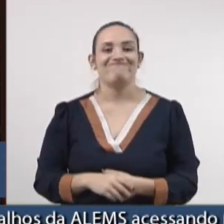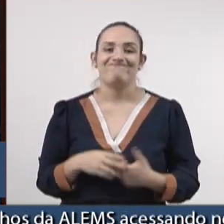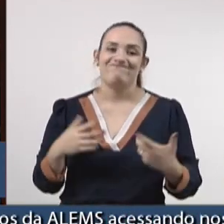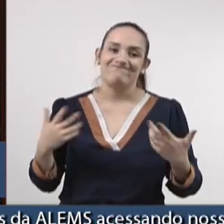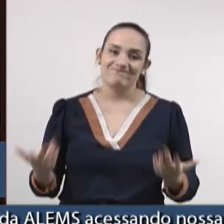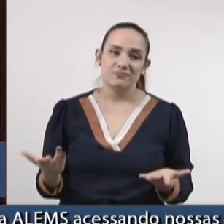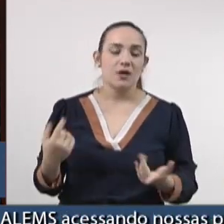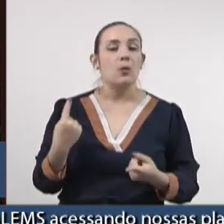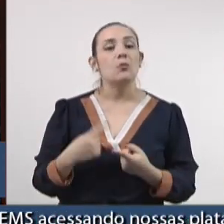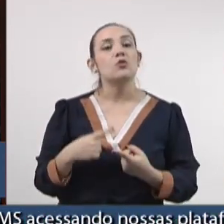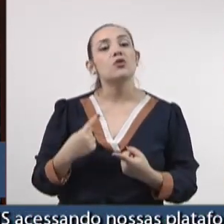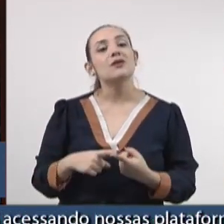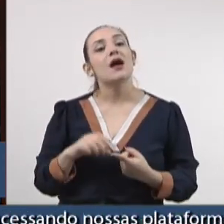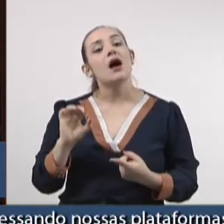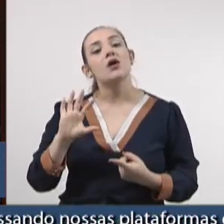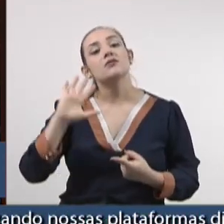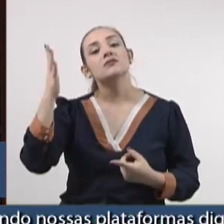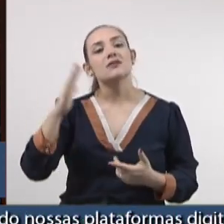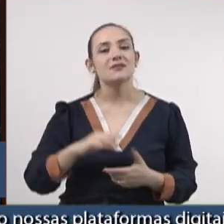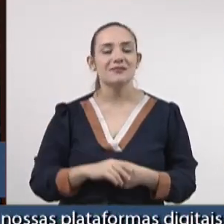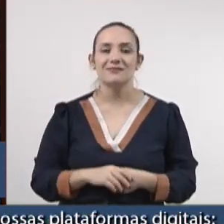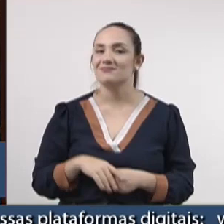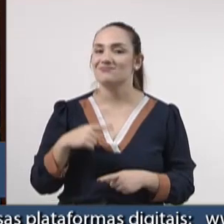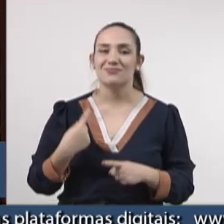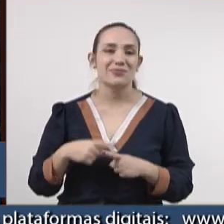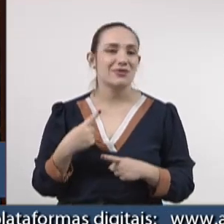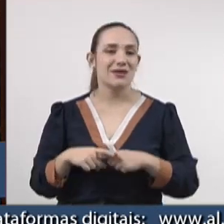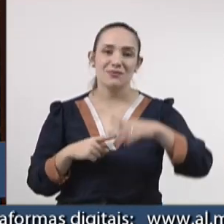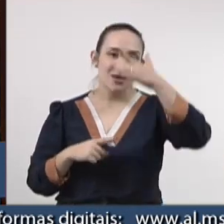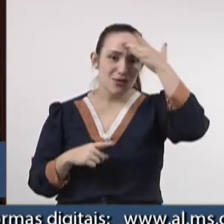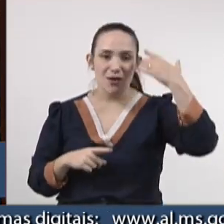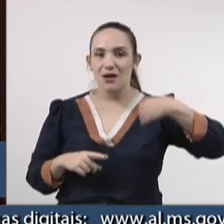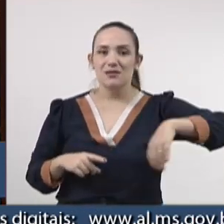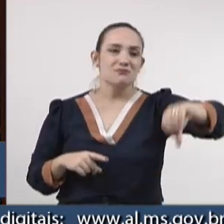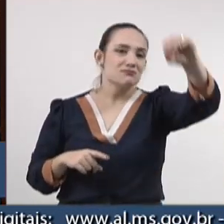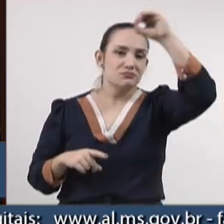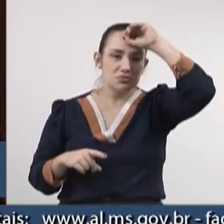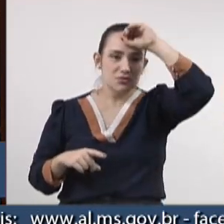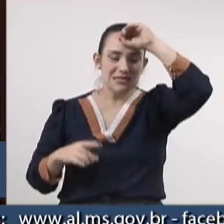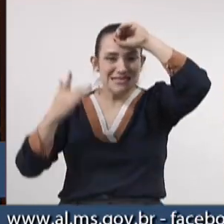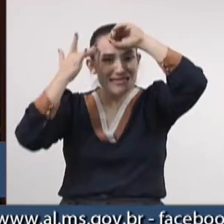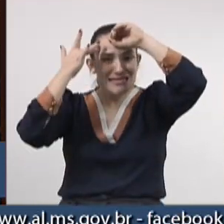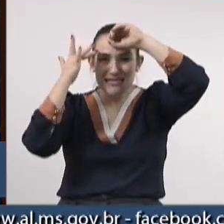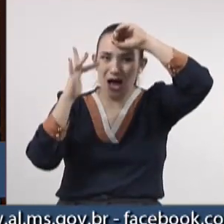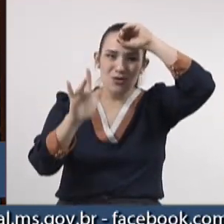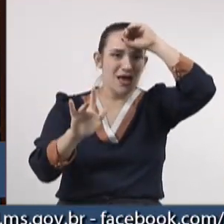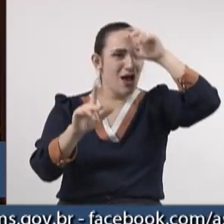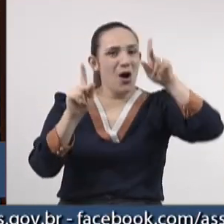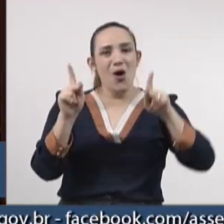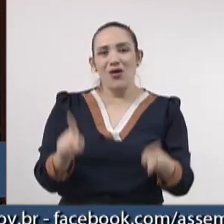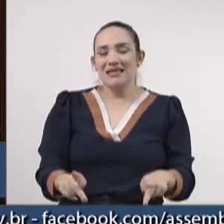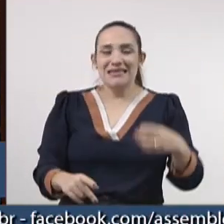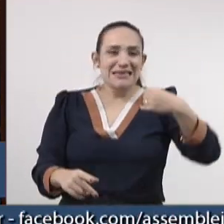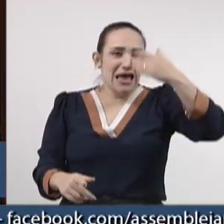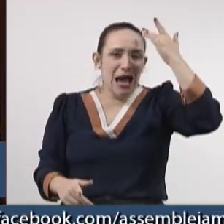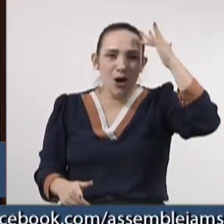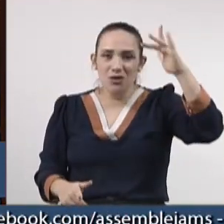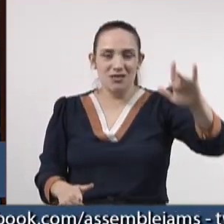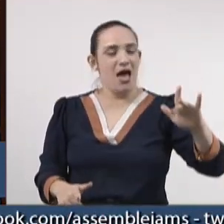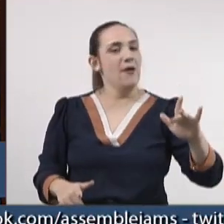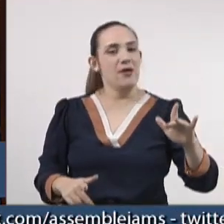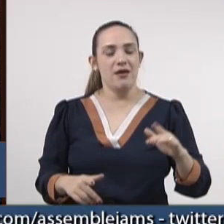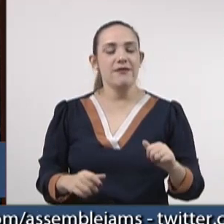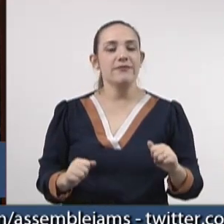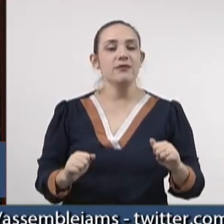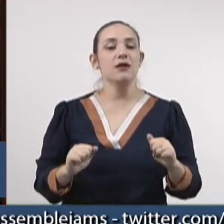por que que isso aconteceu por mero desconhecimento do público dos